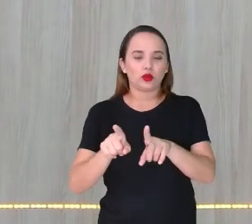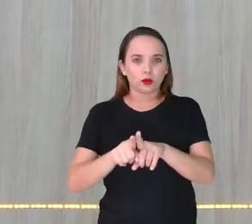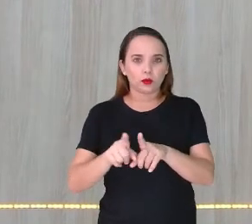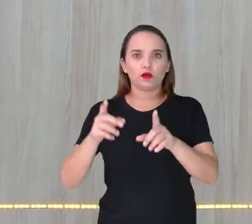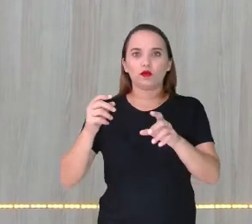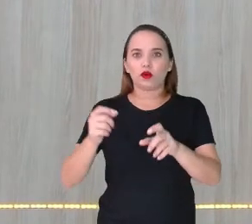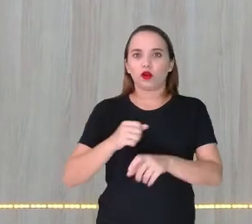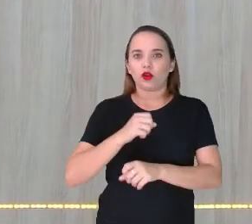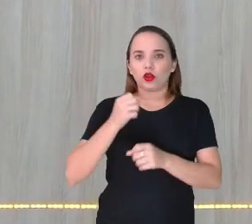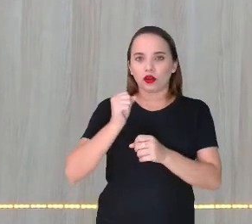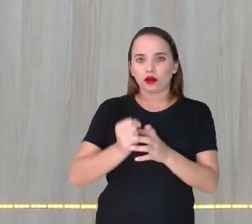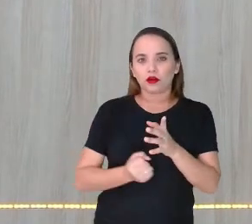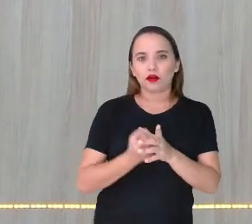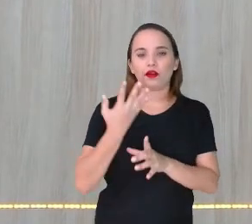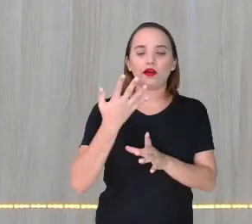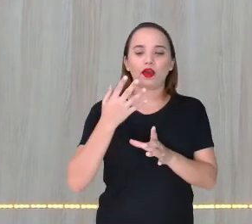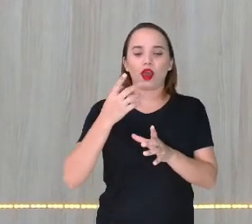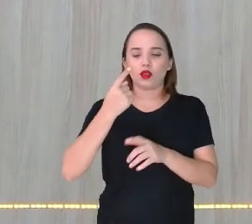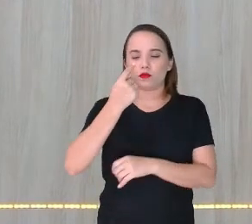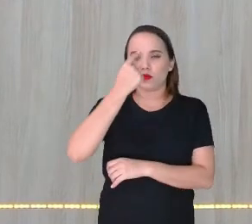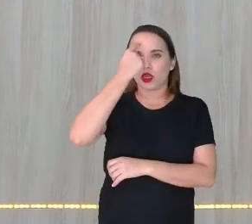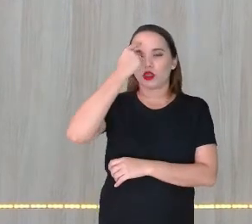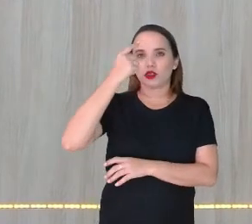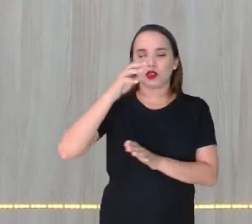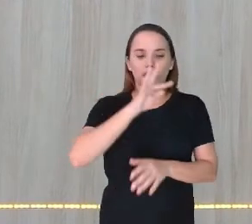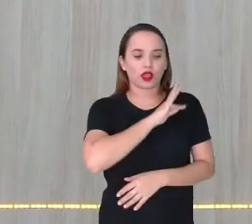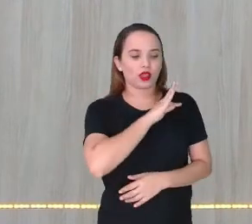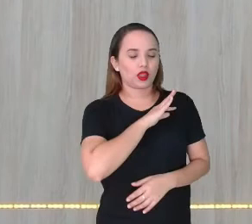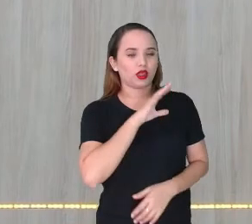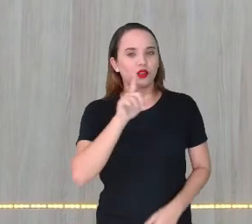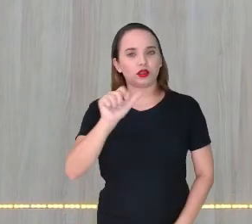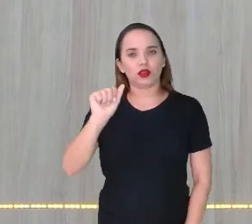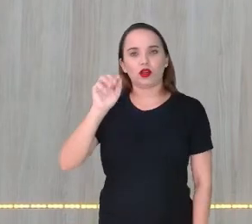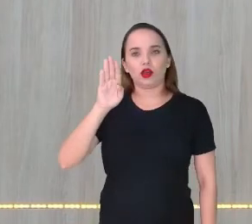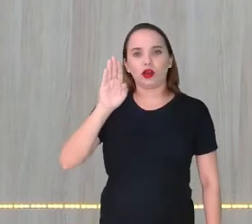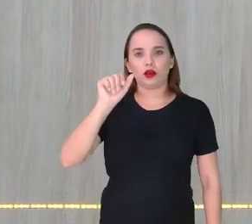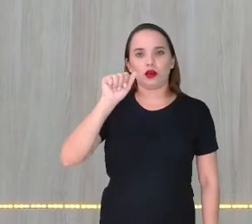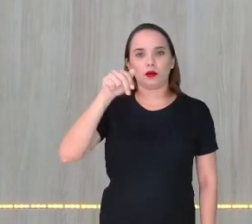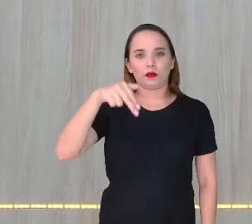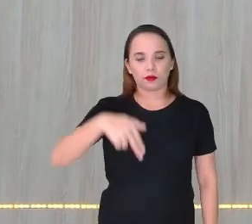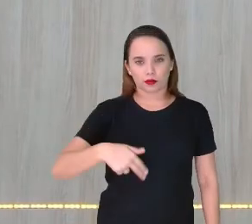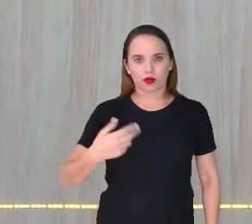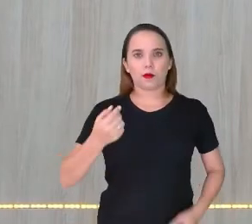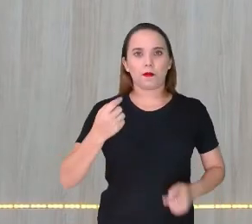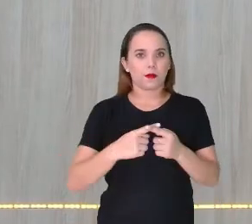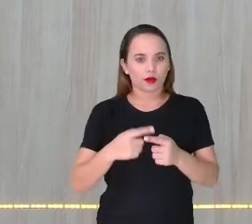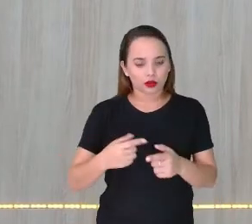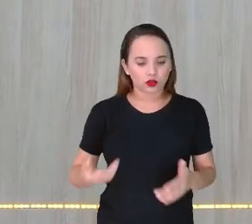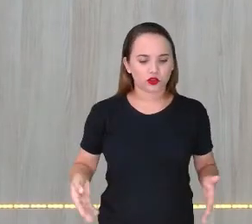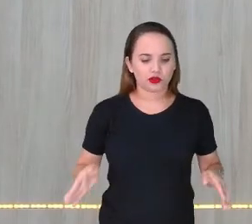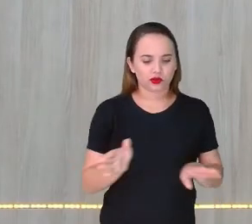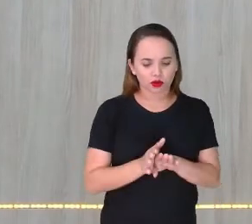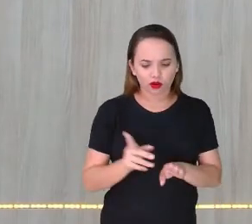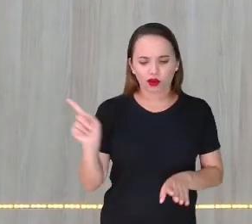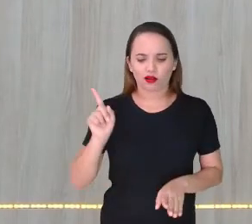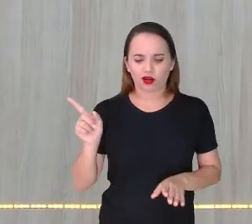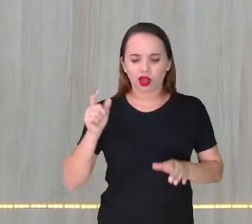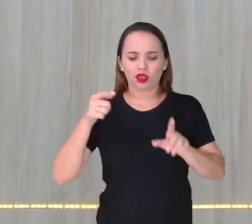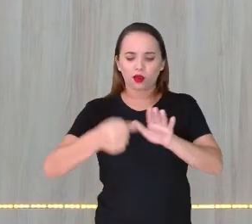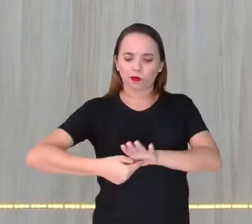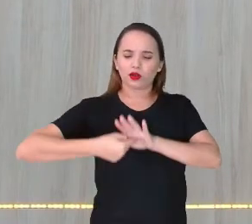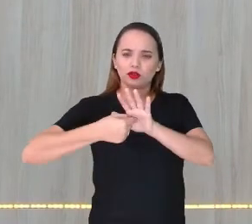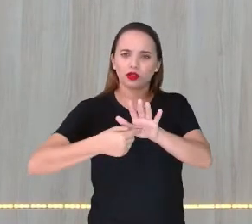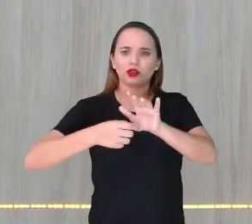nas técnicas de Laban. Então, para a gente poder chegar no espetáculo e conseguir reproduzir todos esses sentimentos,